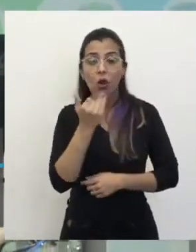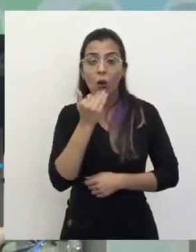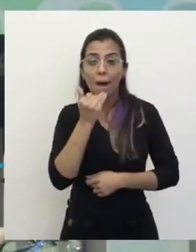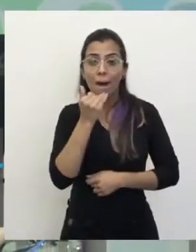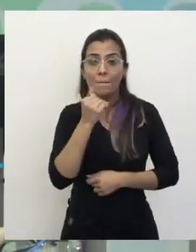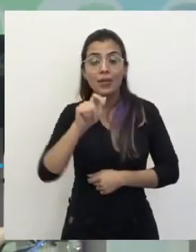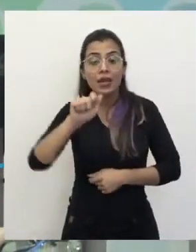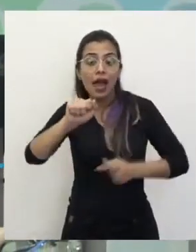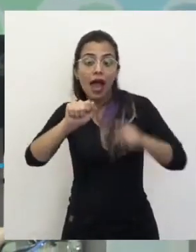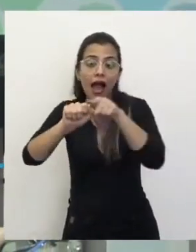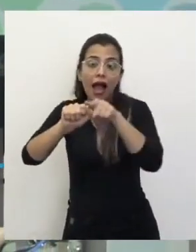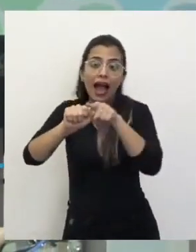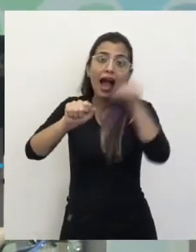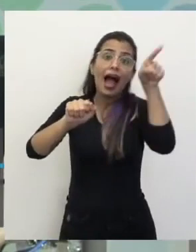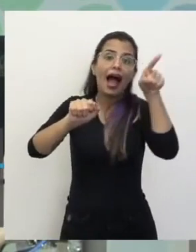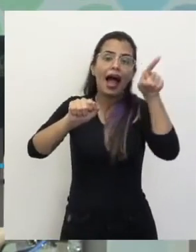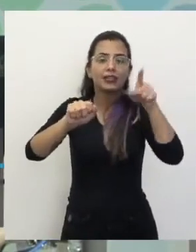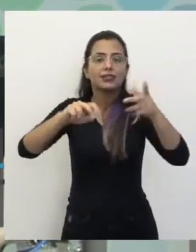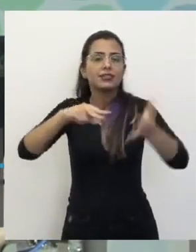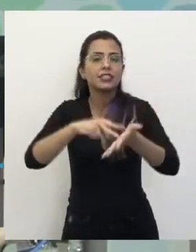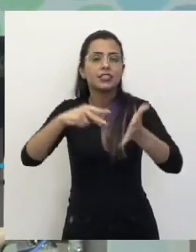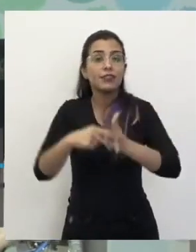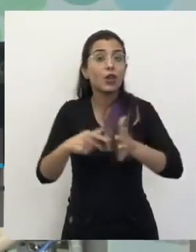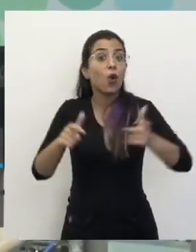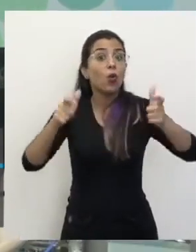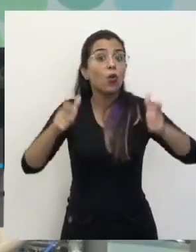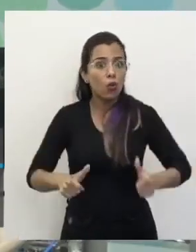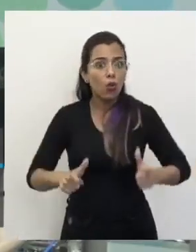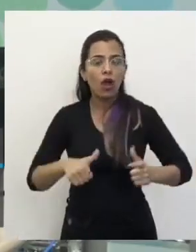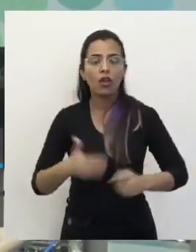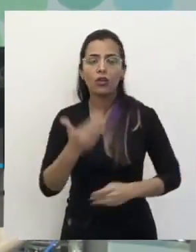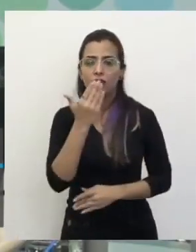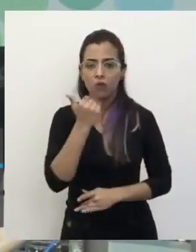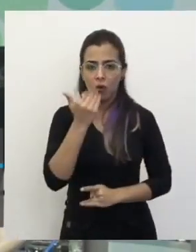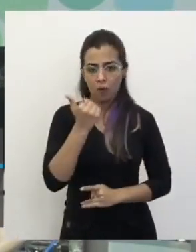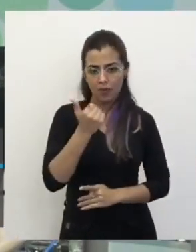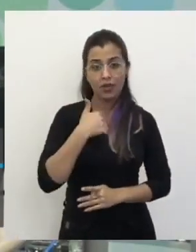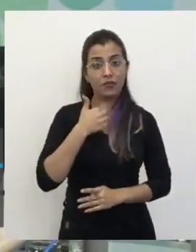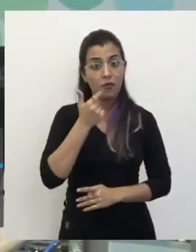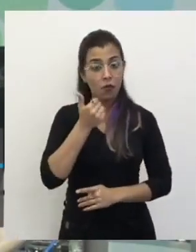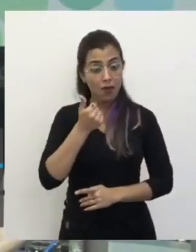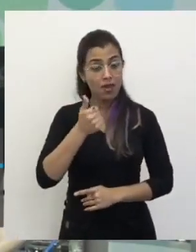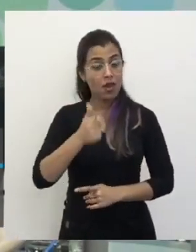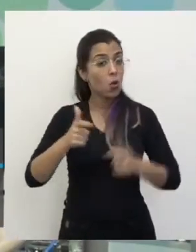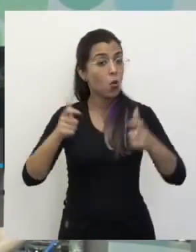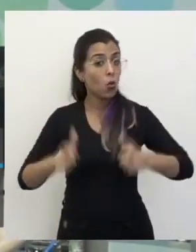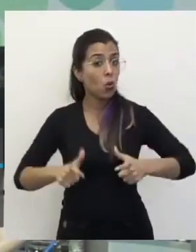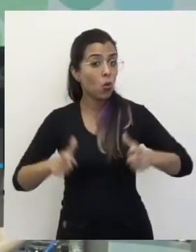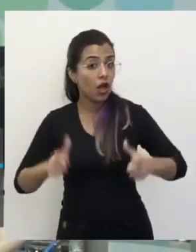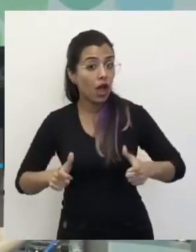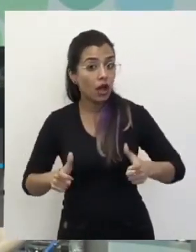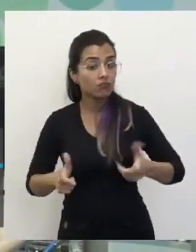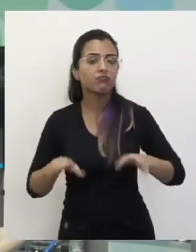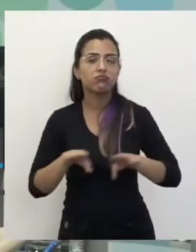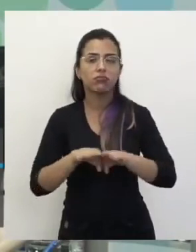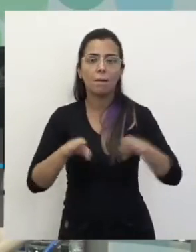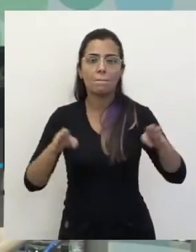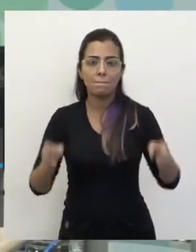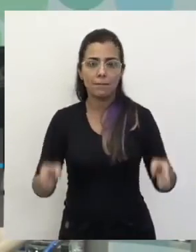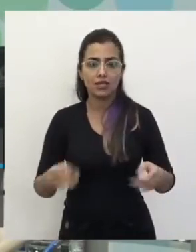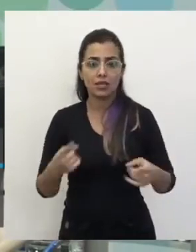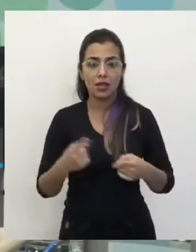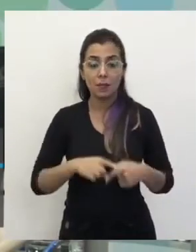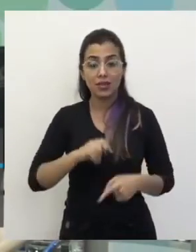é o local onde eu vou comer. Eu vou comer em algum lugar. Esse lugar é a mesa. Porque se eu falo